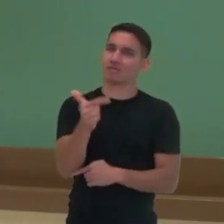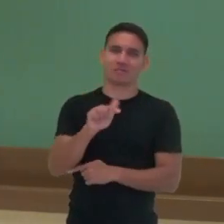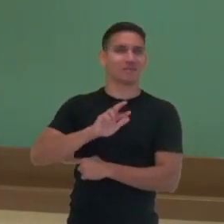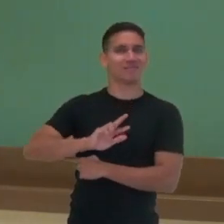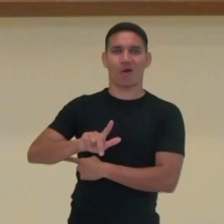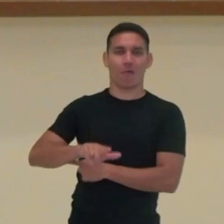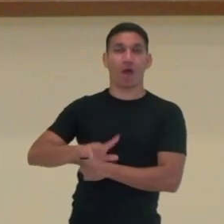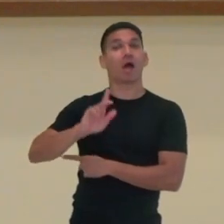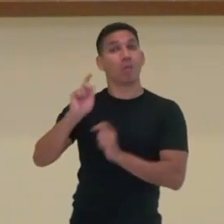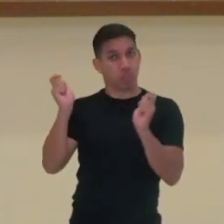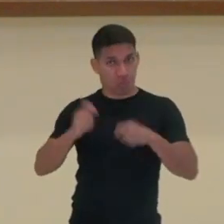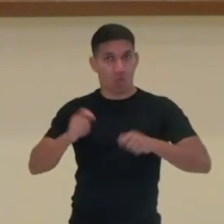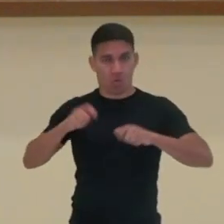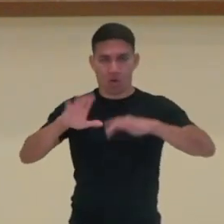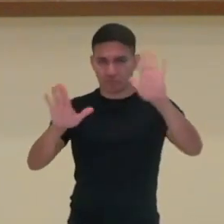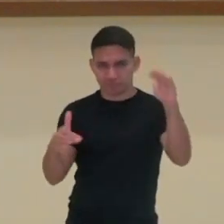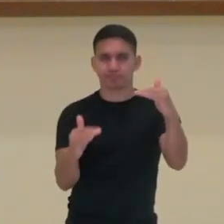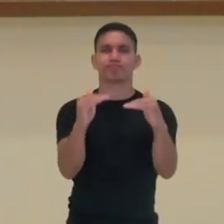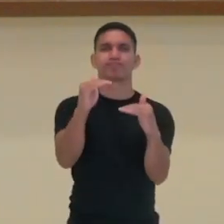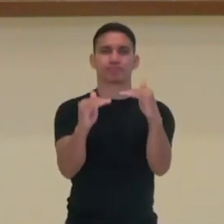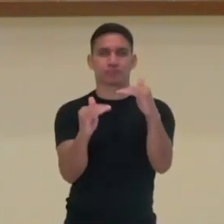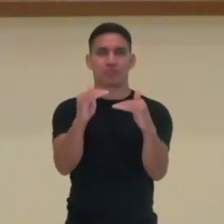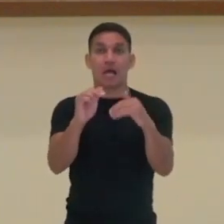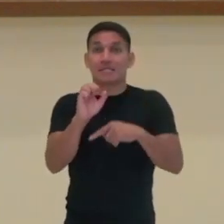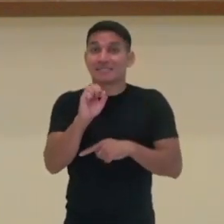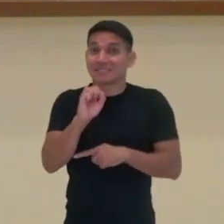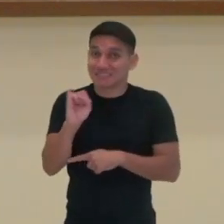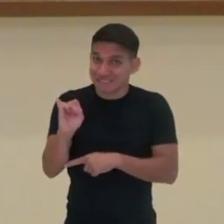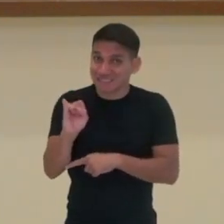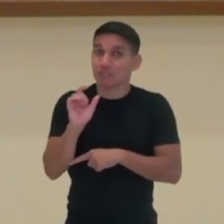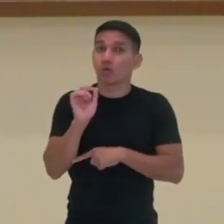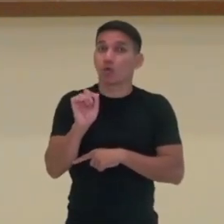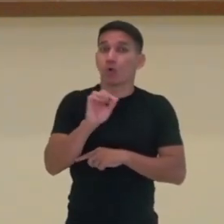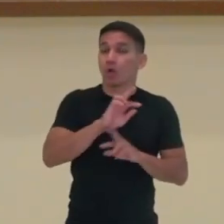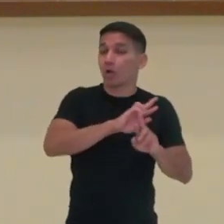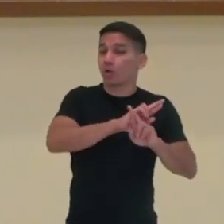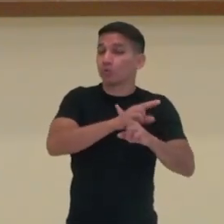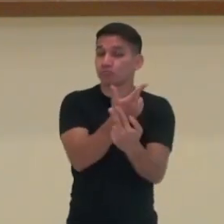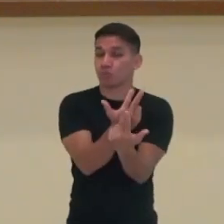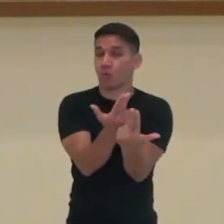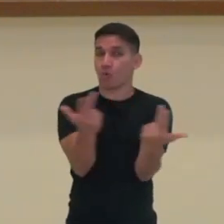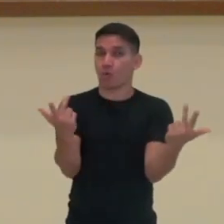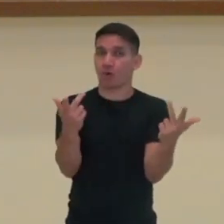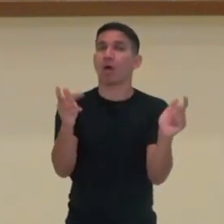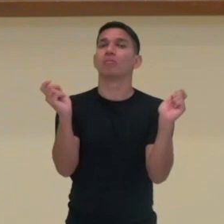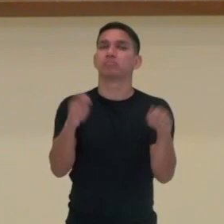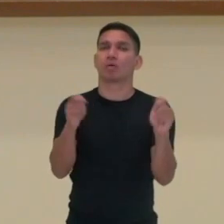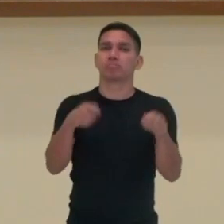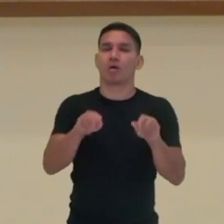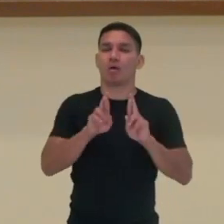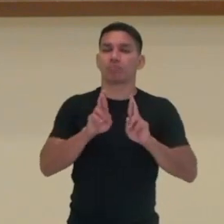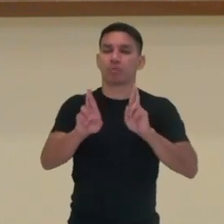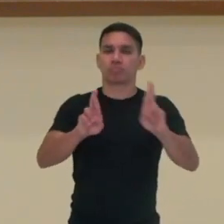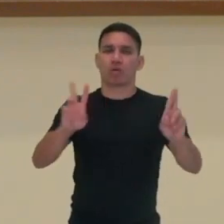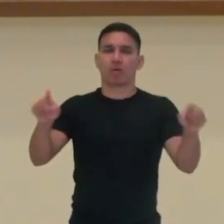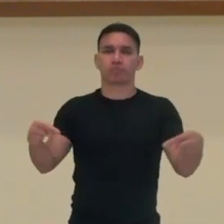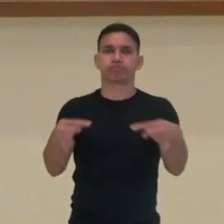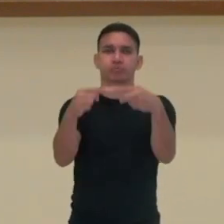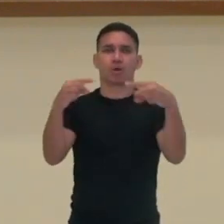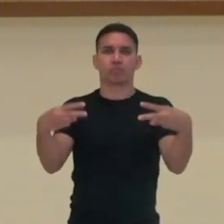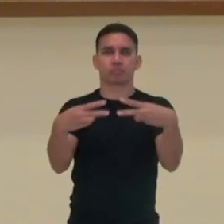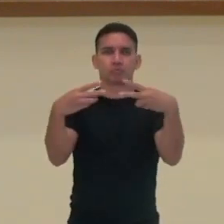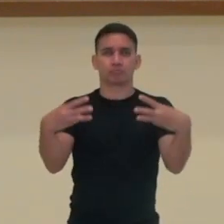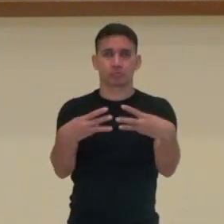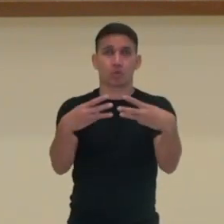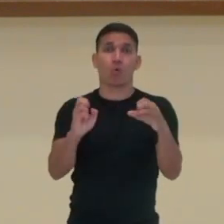seriam diretamente proporcionais se o resultado da fração, da razão